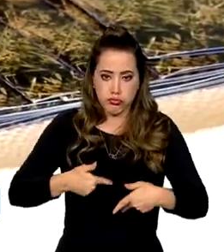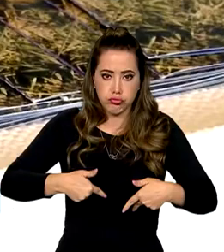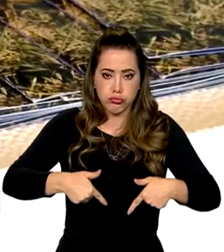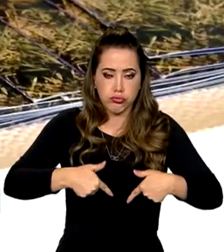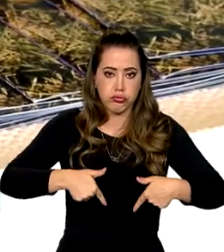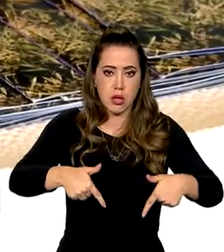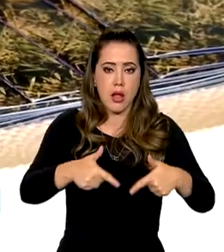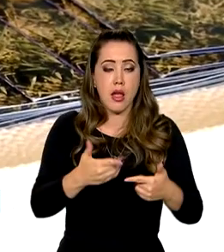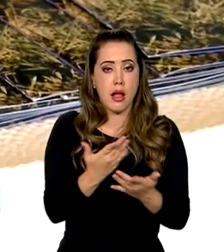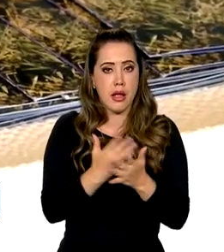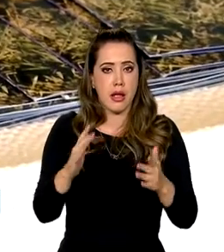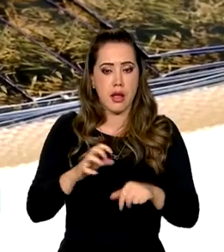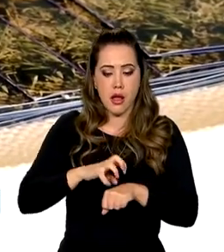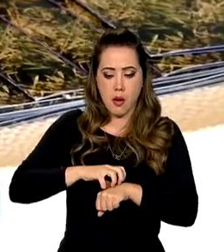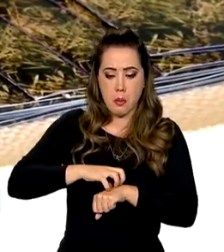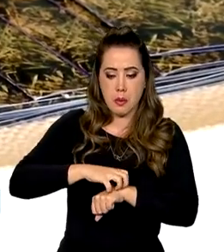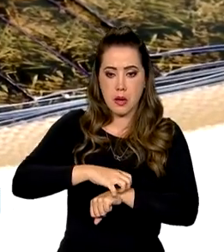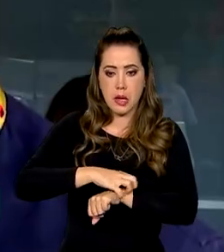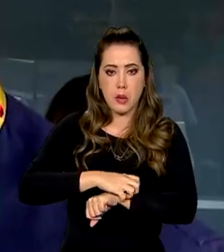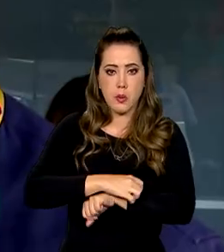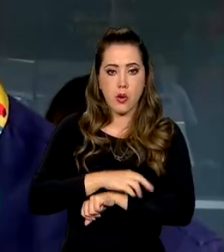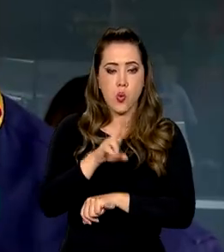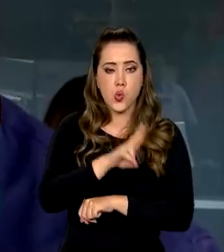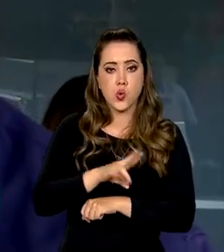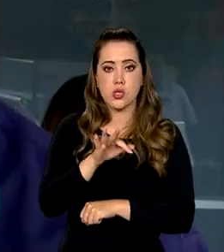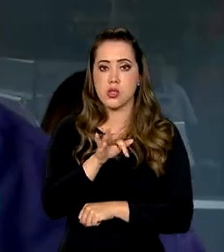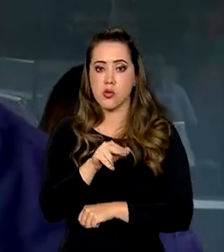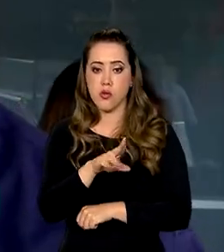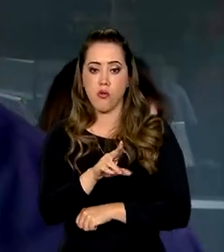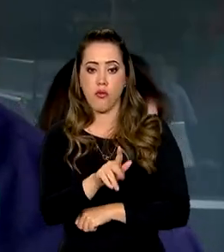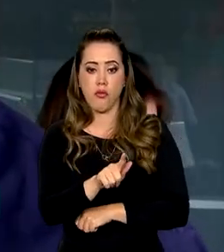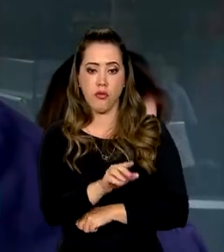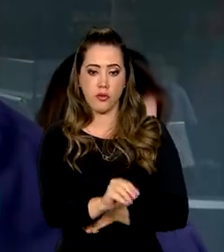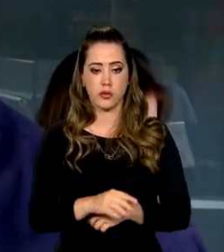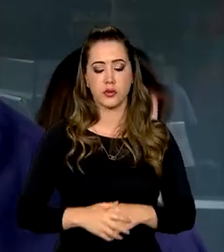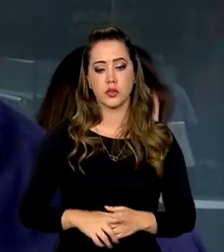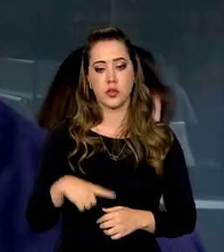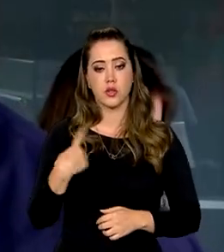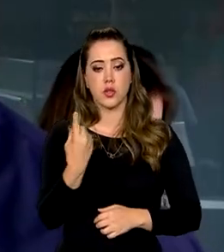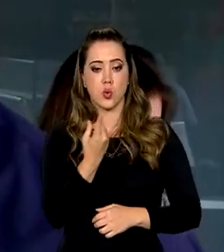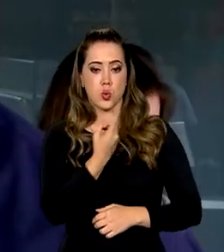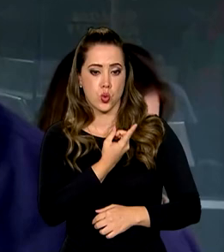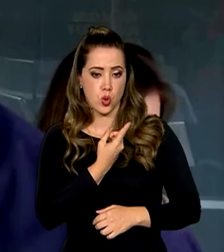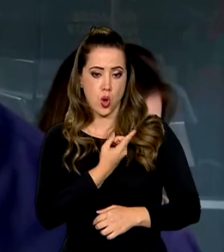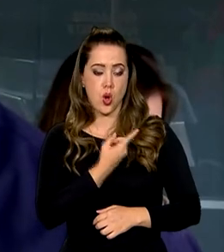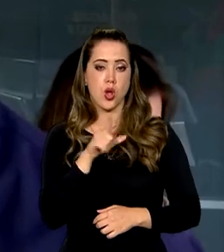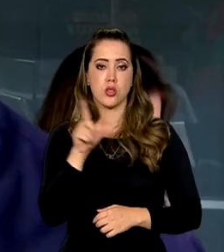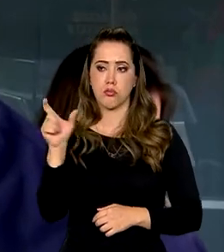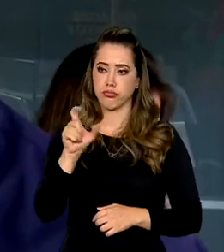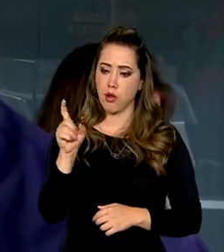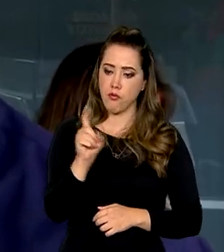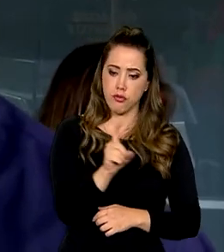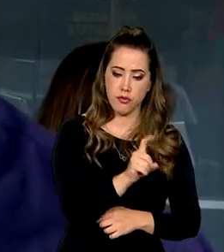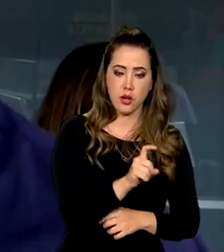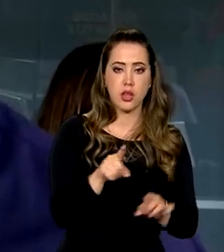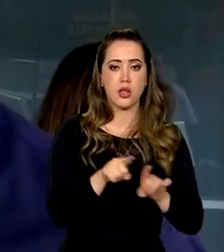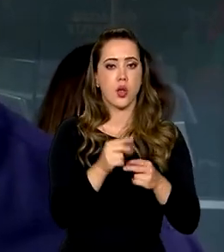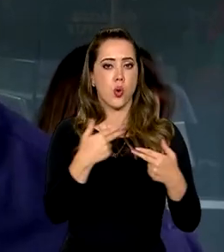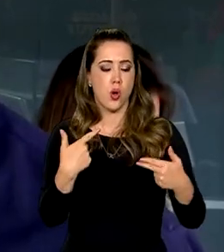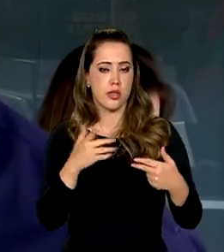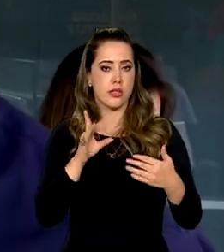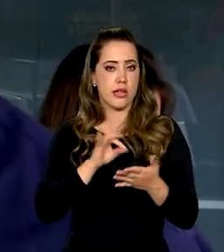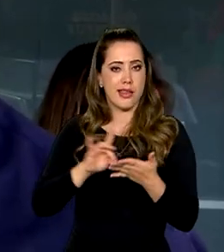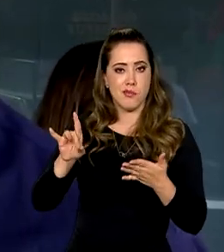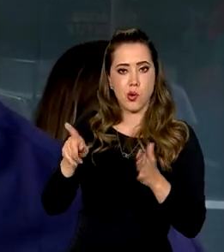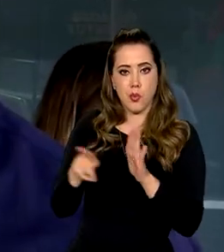matar carrapatos usando fungos. Cada frasco do nosso produto tem bilhões de esporos desses fungos que são inimigos naturais do carrapato. Você dilui